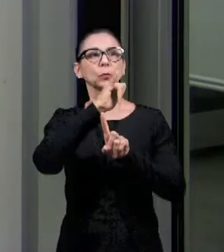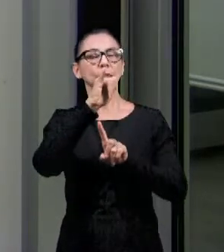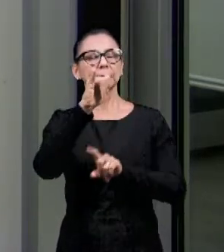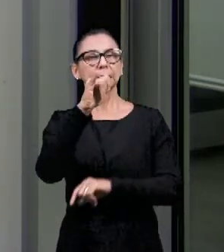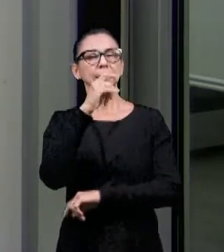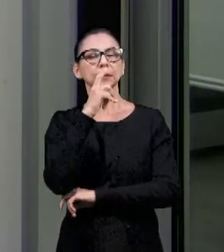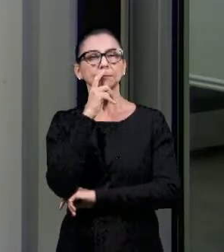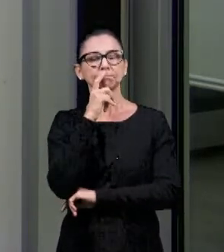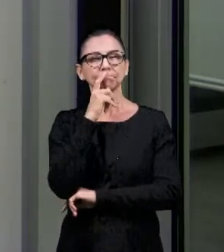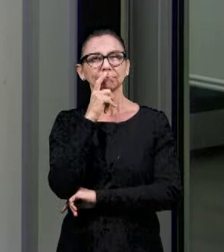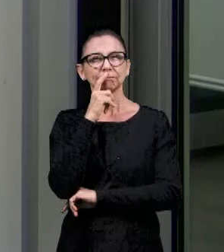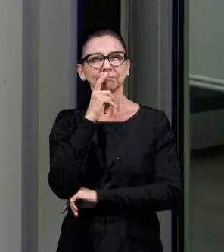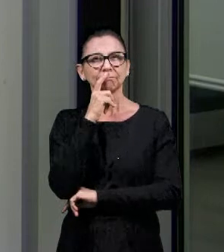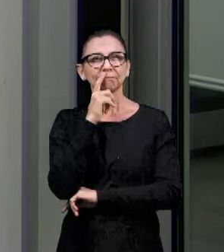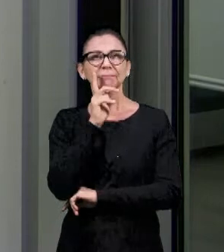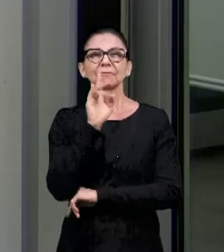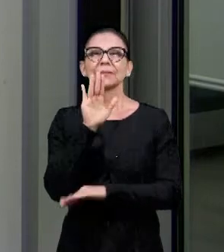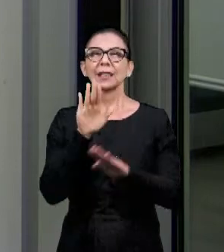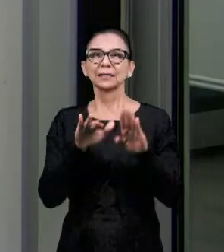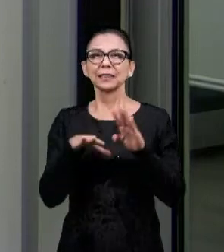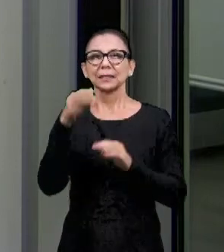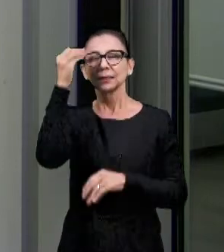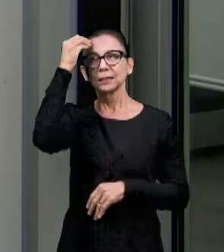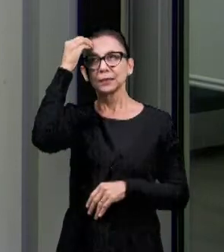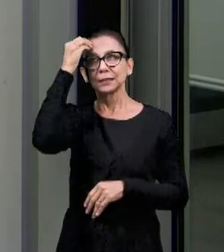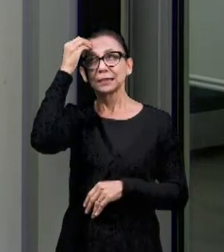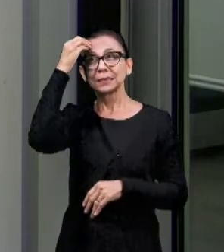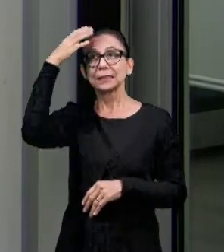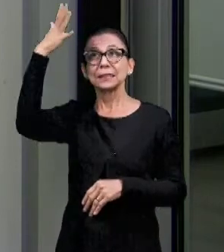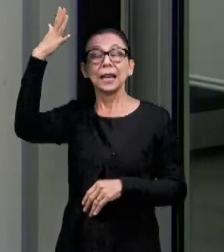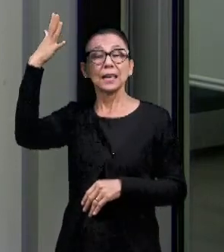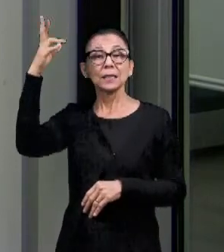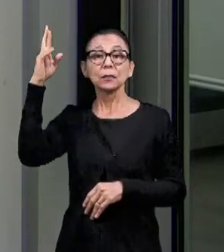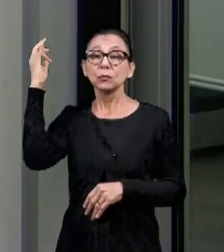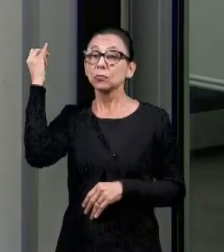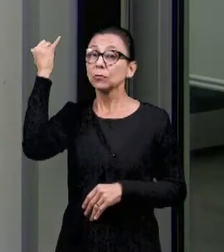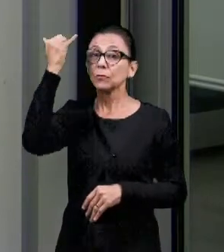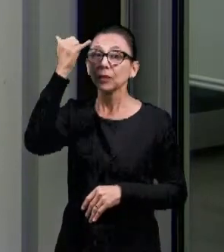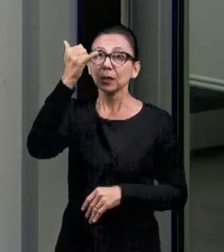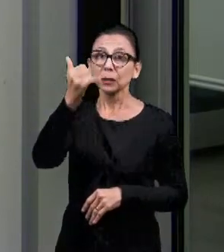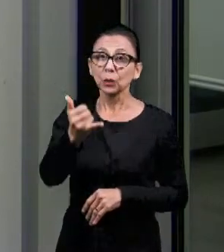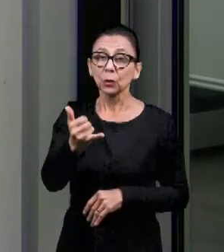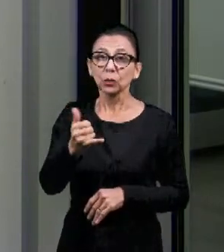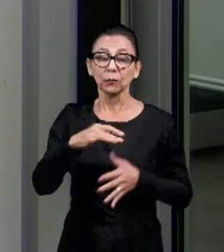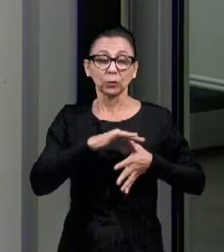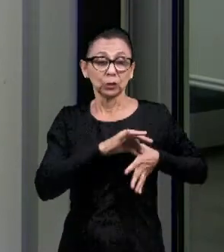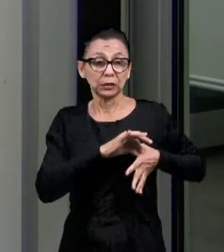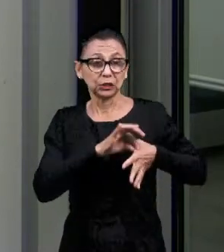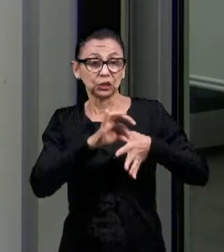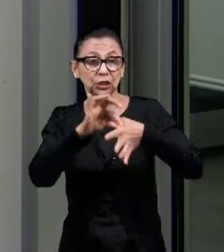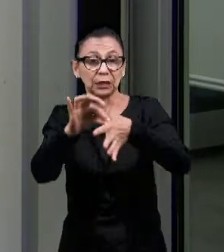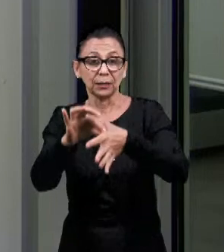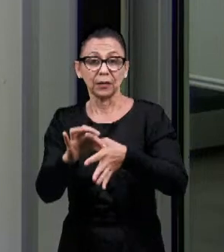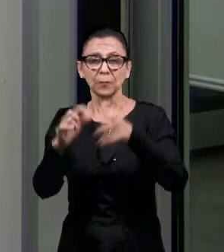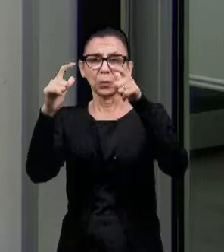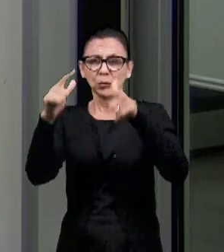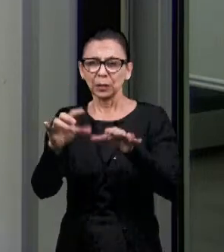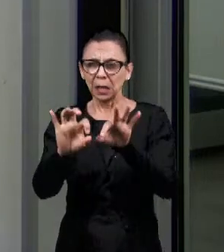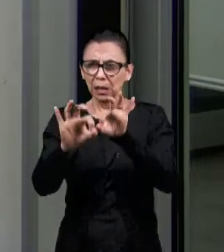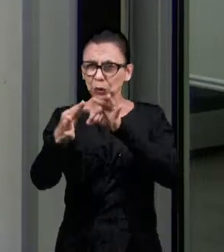Às vezes a gente esquece, né? Te levarei a lugares distantes. Aquilo é distante mesmo. Vladivostok, 12 horas de fuso, se não me